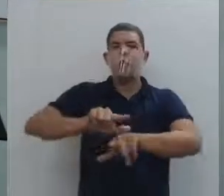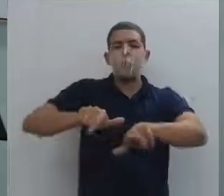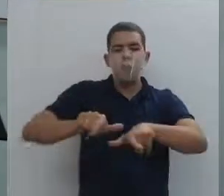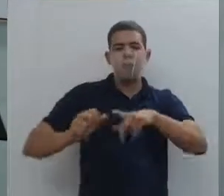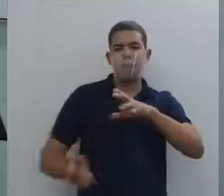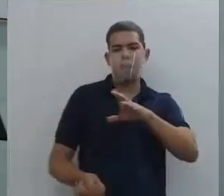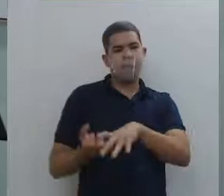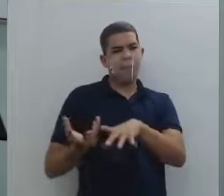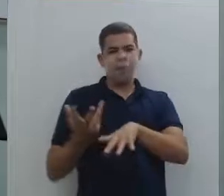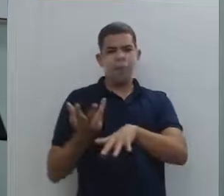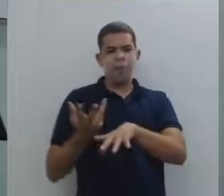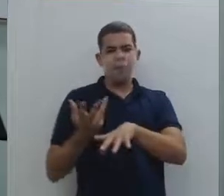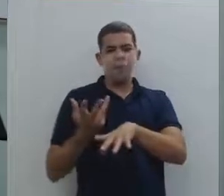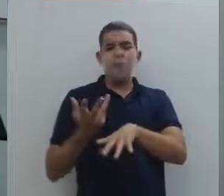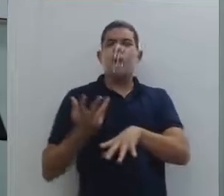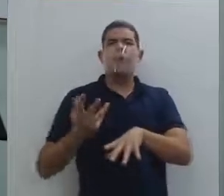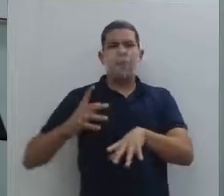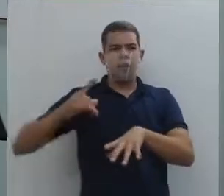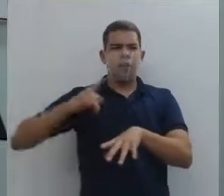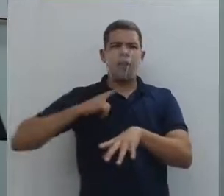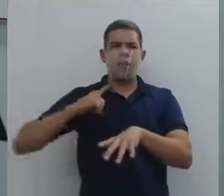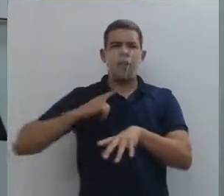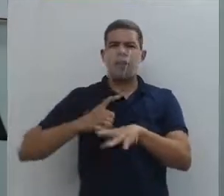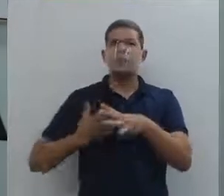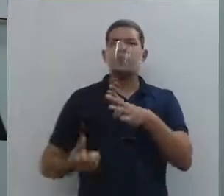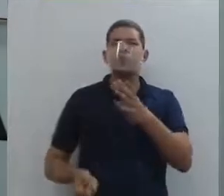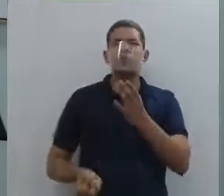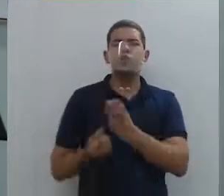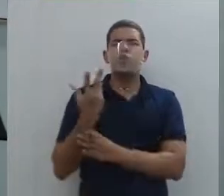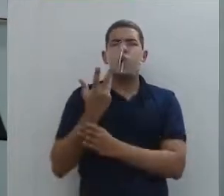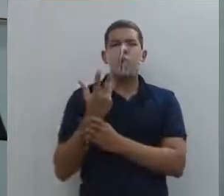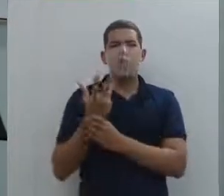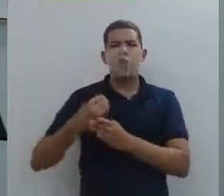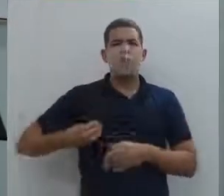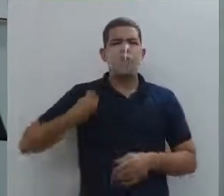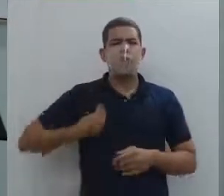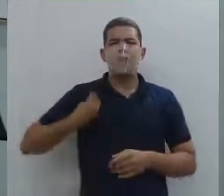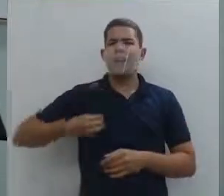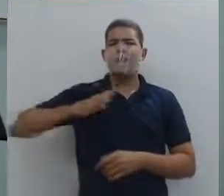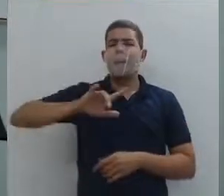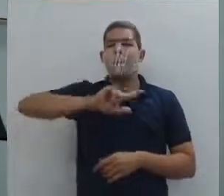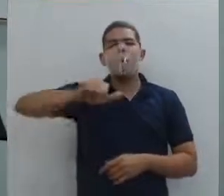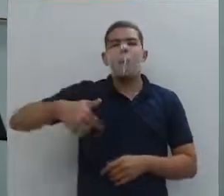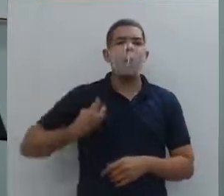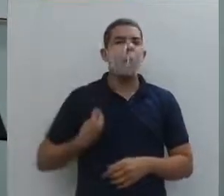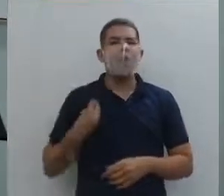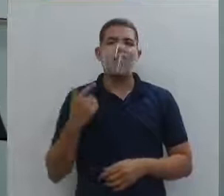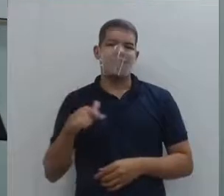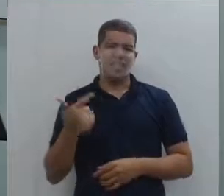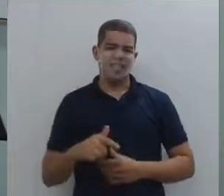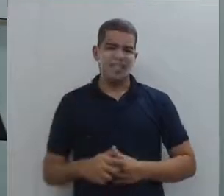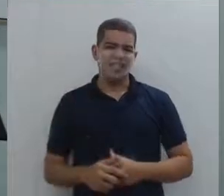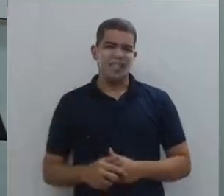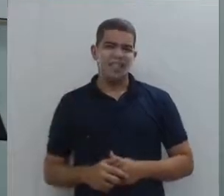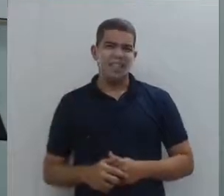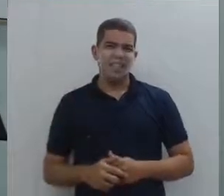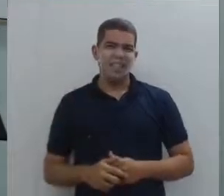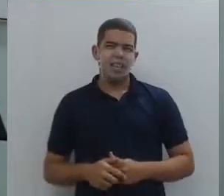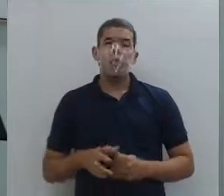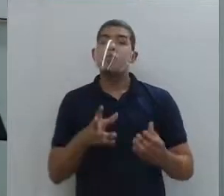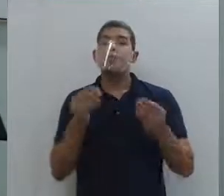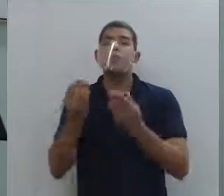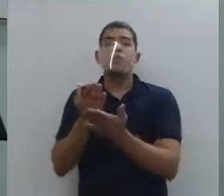através de uma matéria bruta, de surgir vida de algo que não possuía vida. Então, porém,